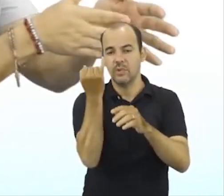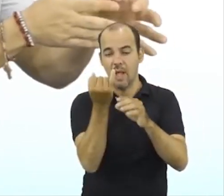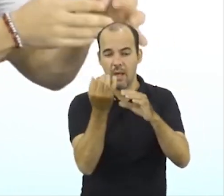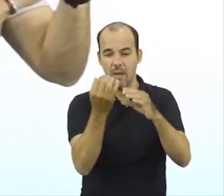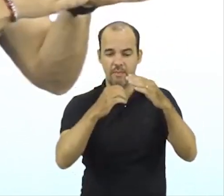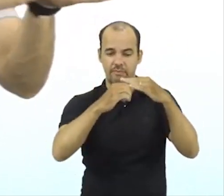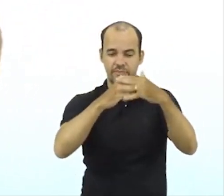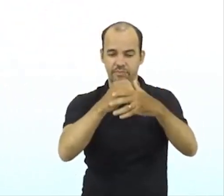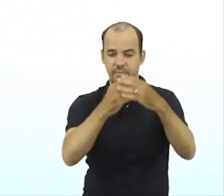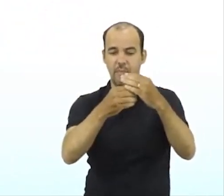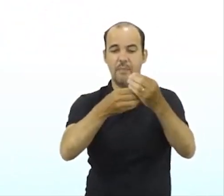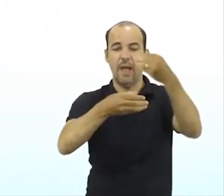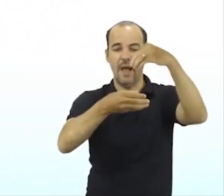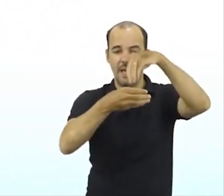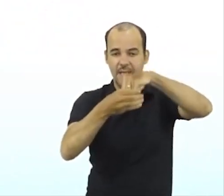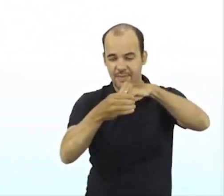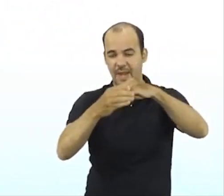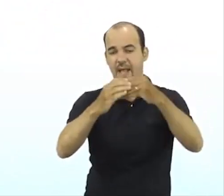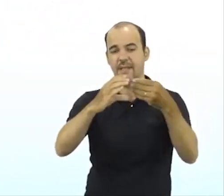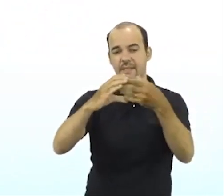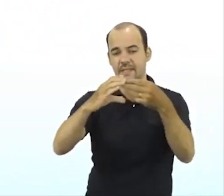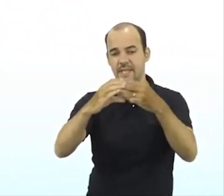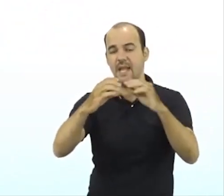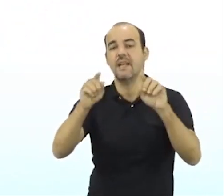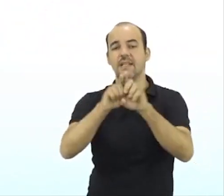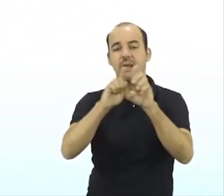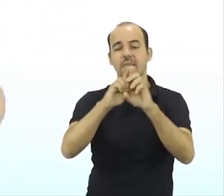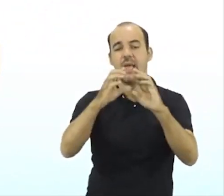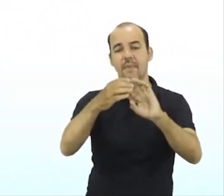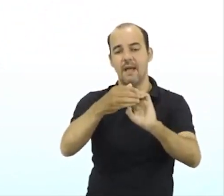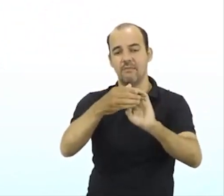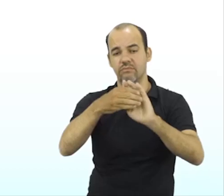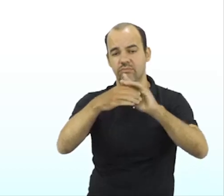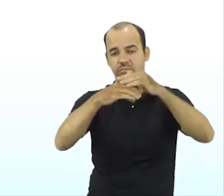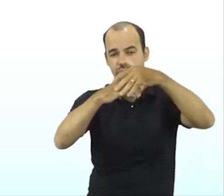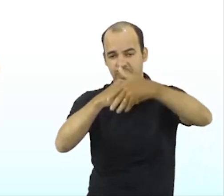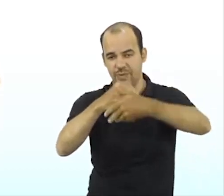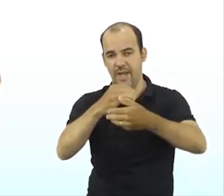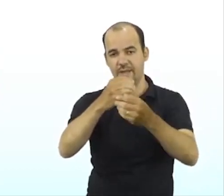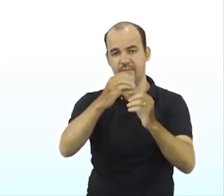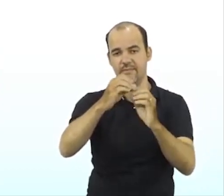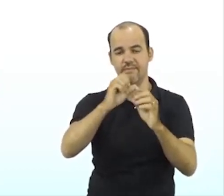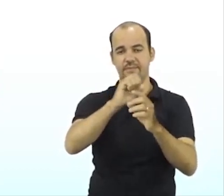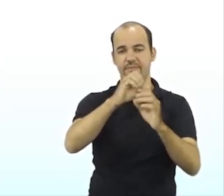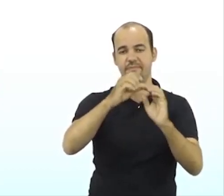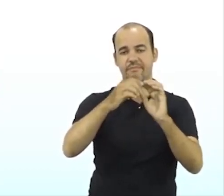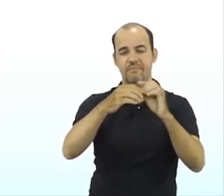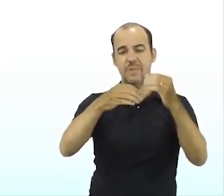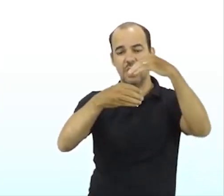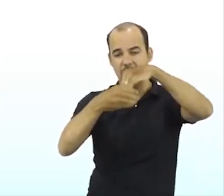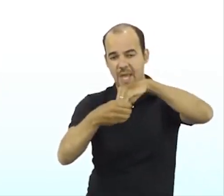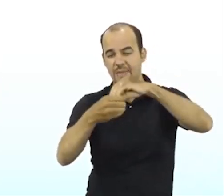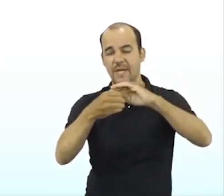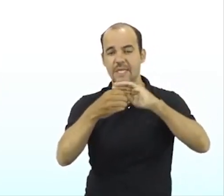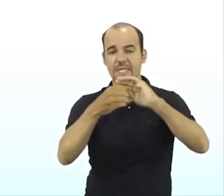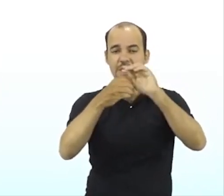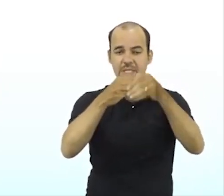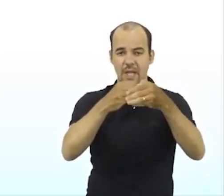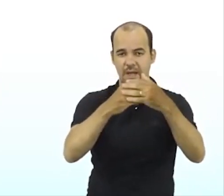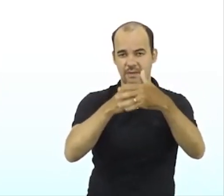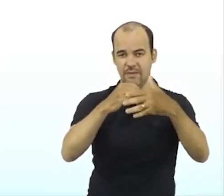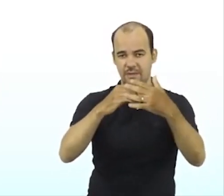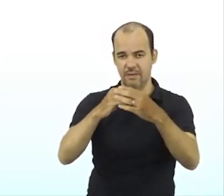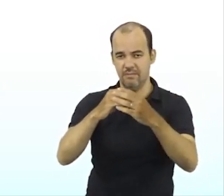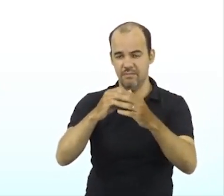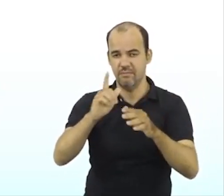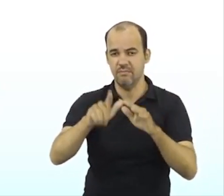na célula e não iam sair da célula. Tem que tomar cuidado com isso. E aqueles pezinhos que eu botei lá, a gente vai